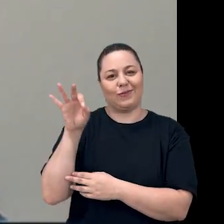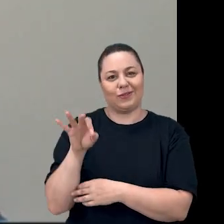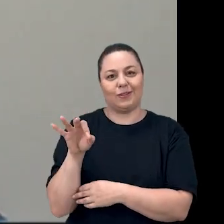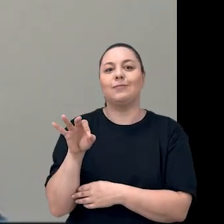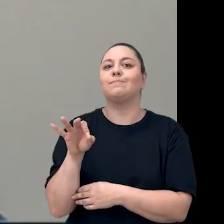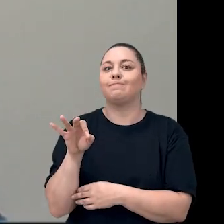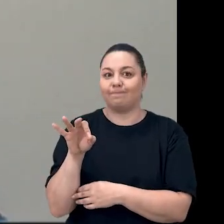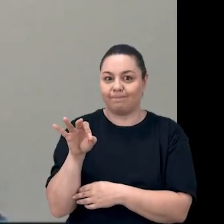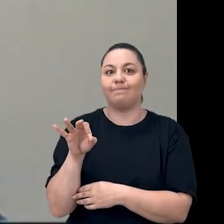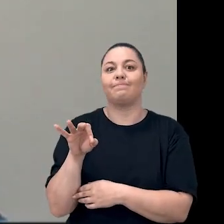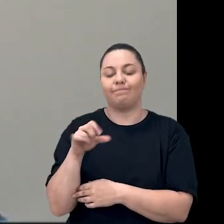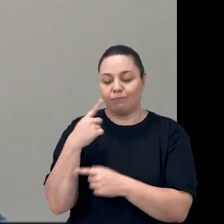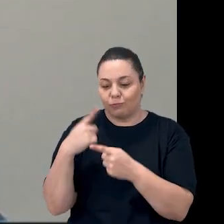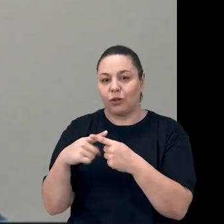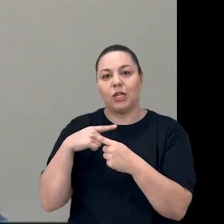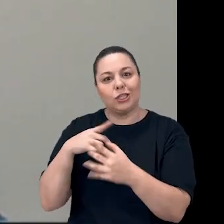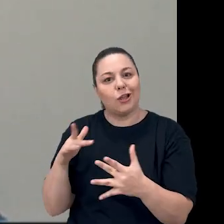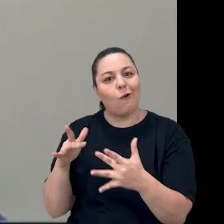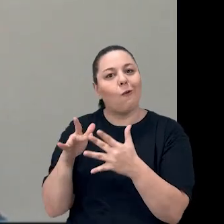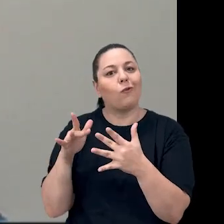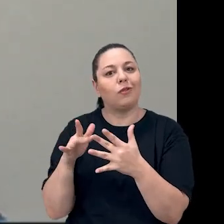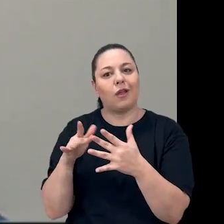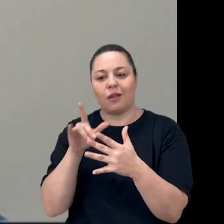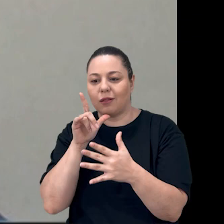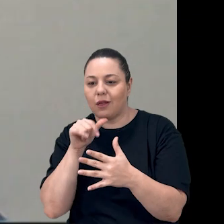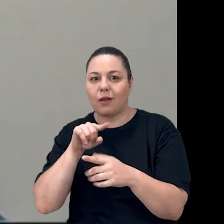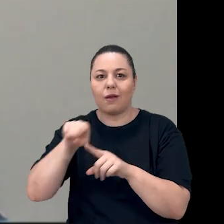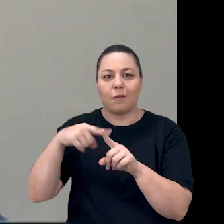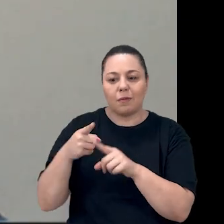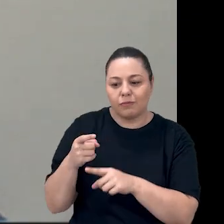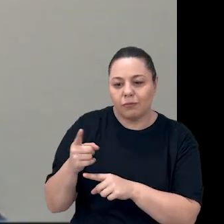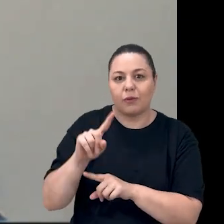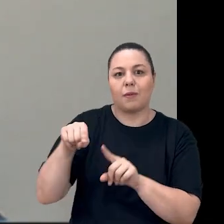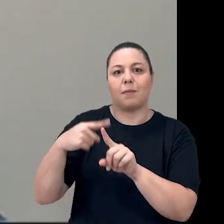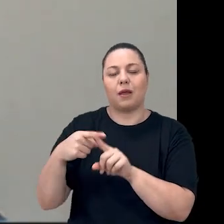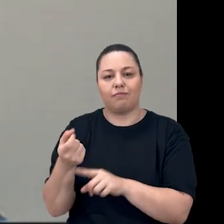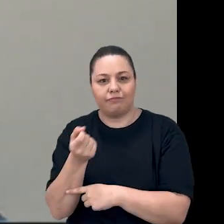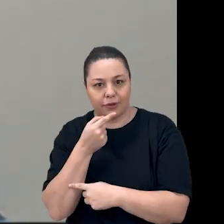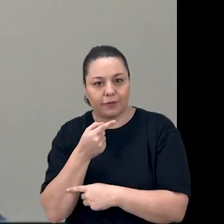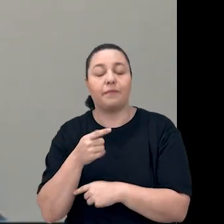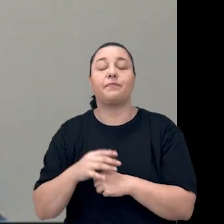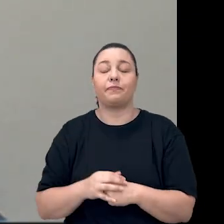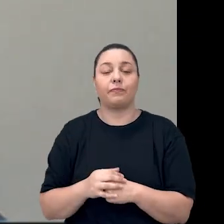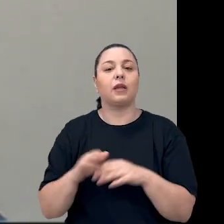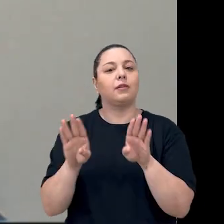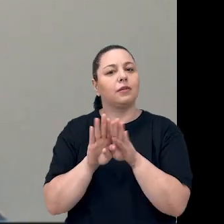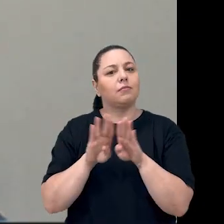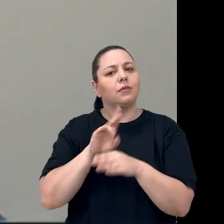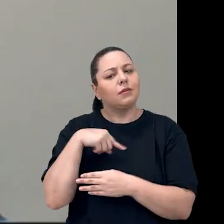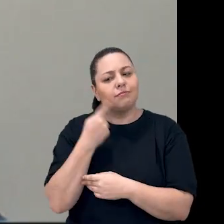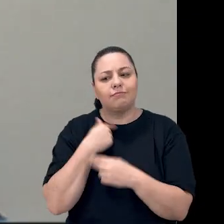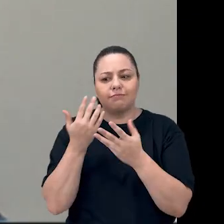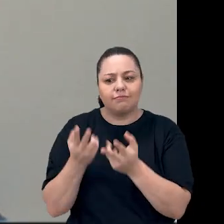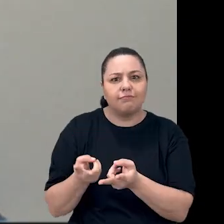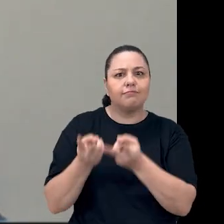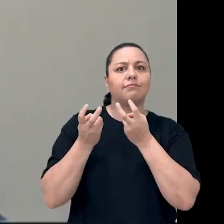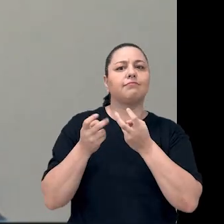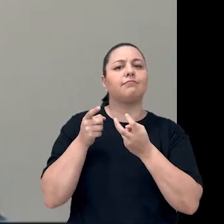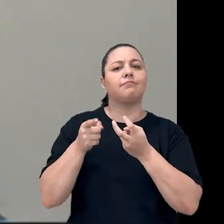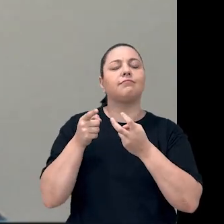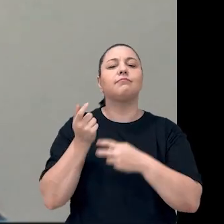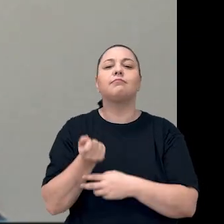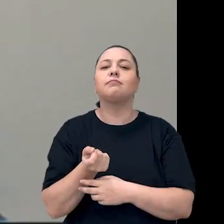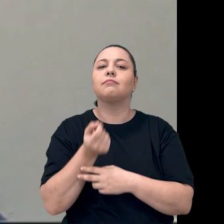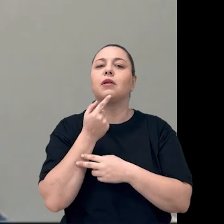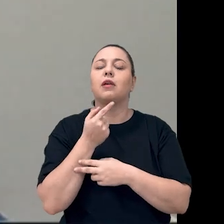mais de 95% dessas larvas, né, que estavam em contato com esse comprimido de 15%. Então, além disso, a gente